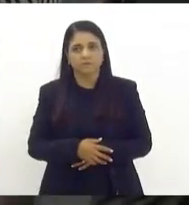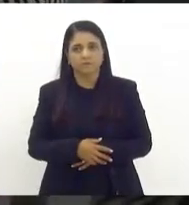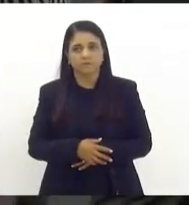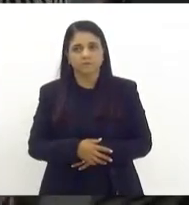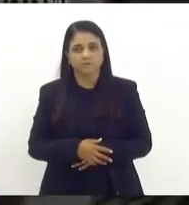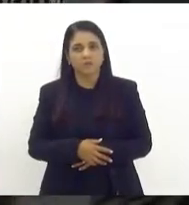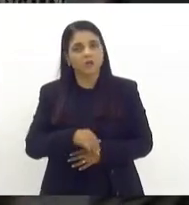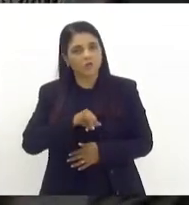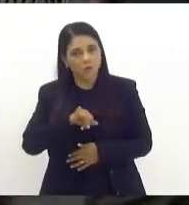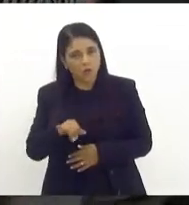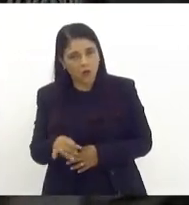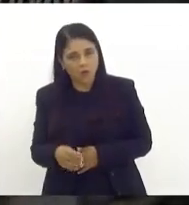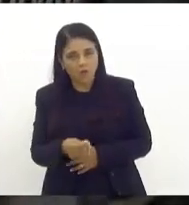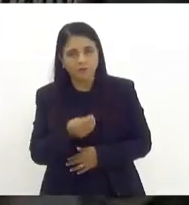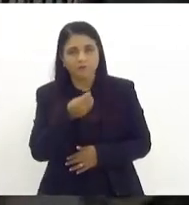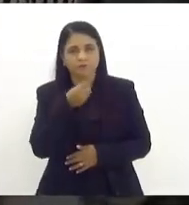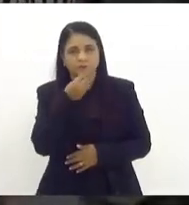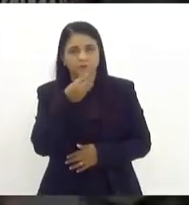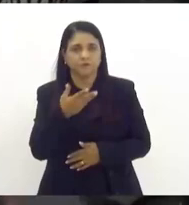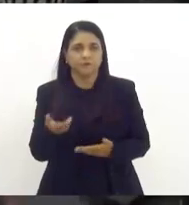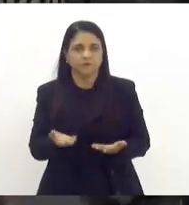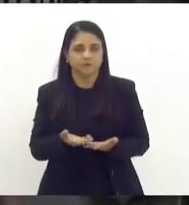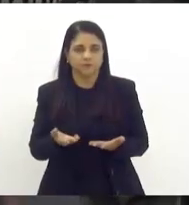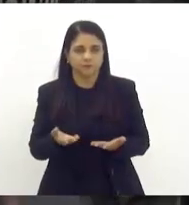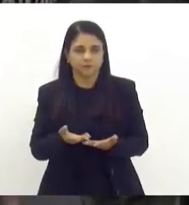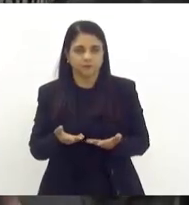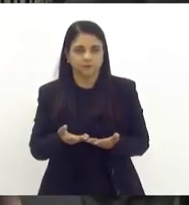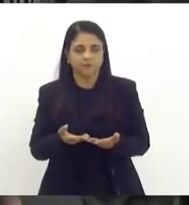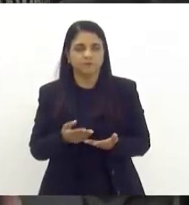eu vou aproveitar que você parecerista